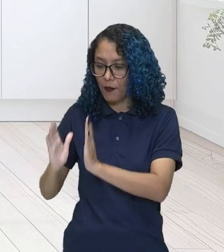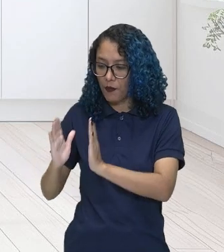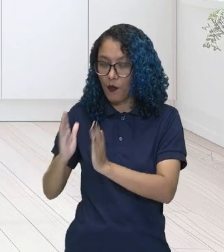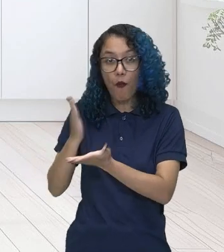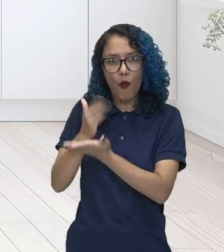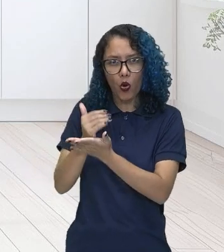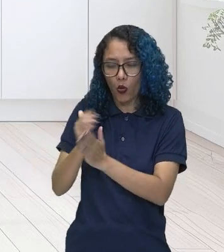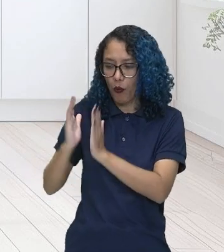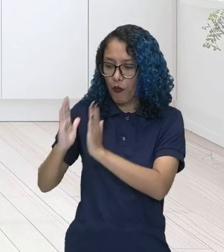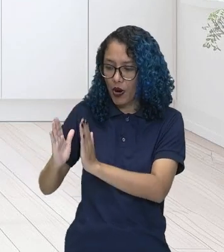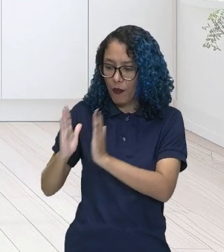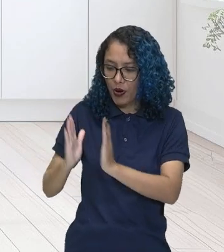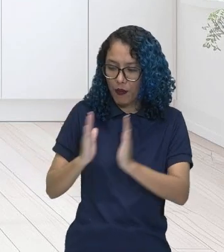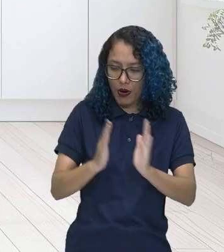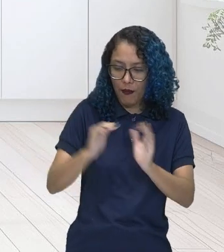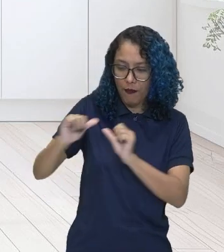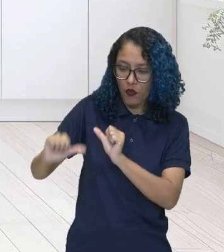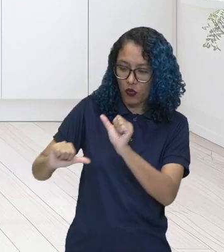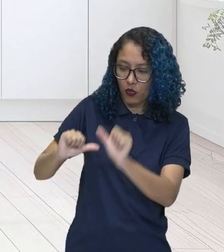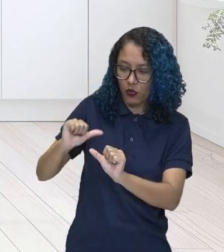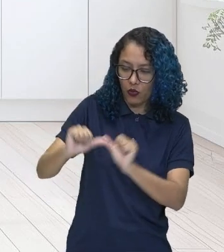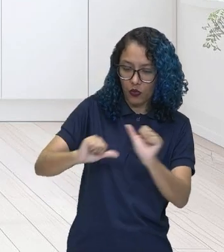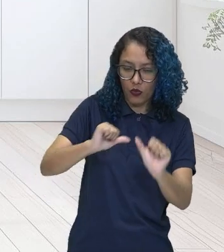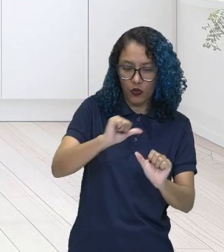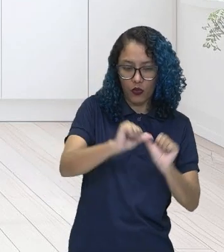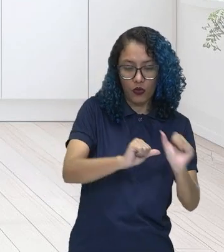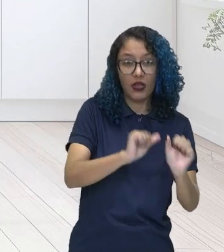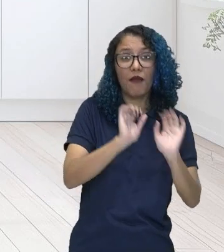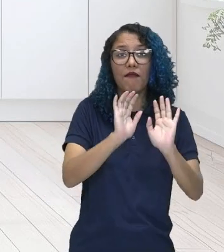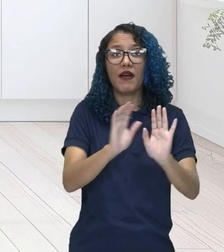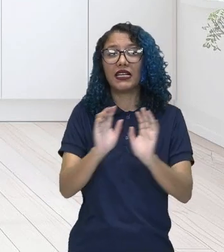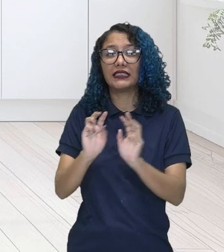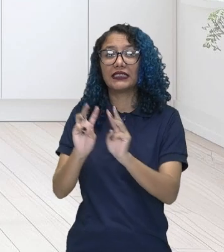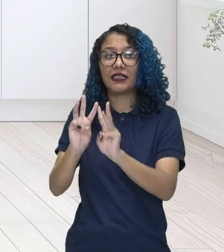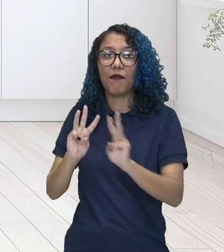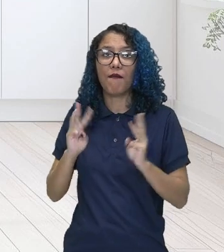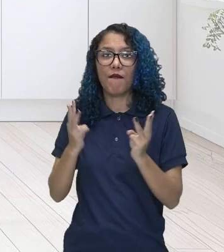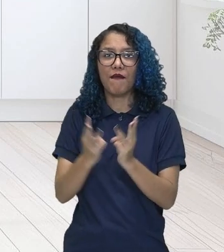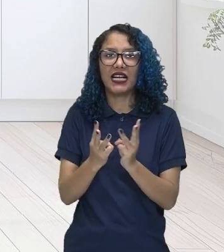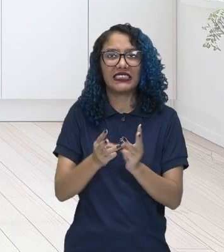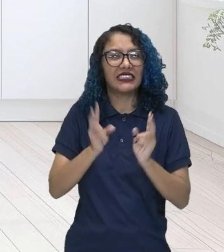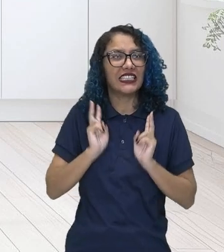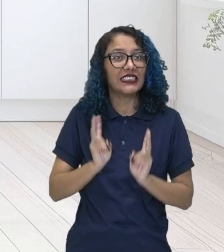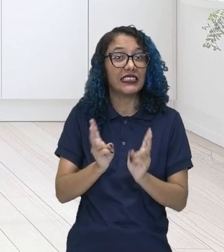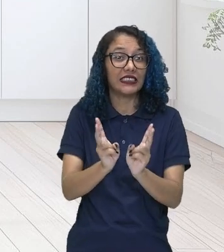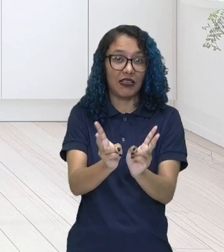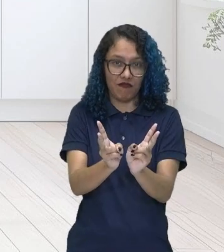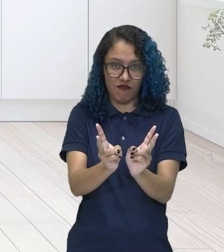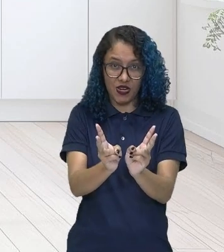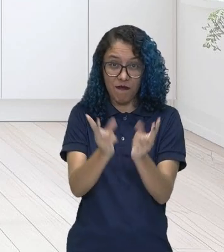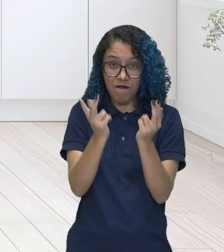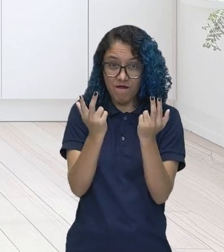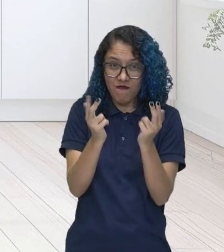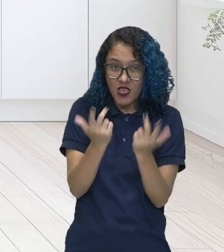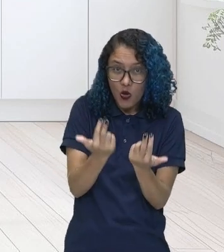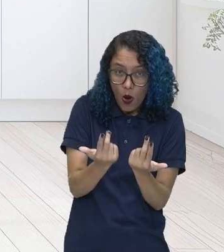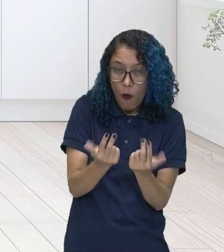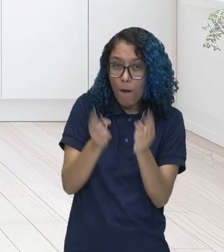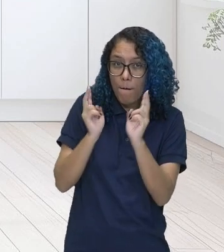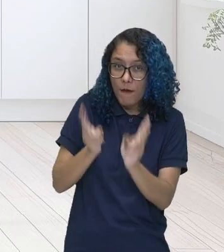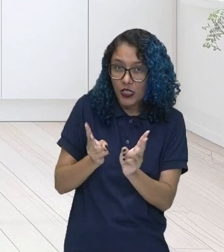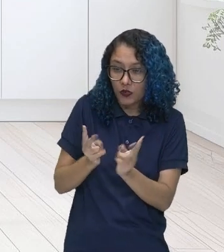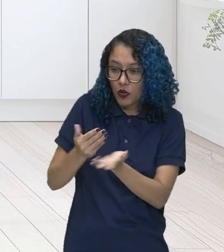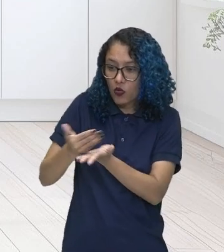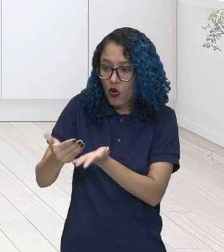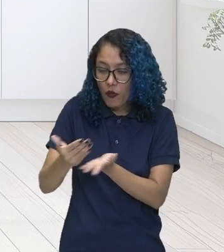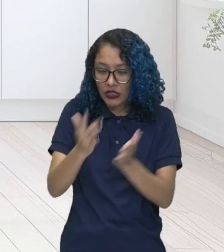bolo, a massa total permanece constante. Olha que interessante. Quando a gente